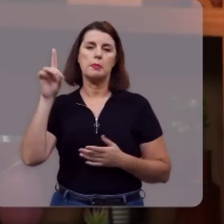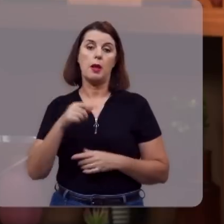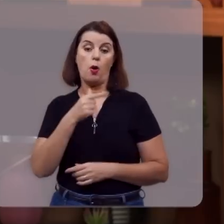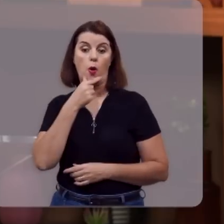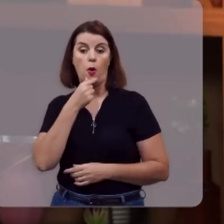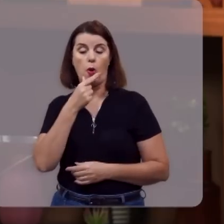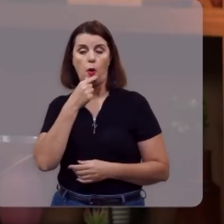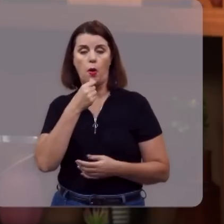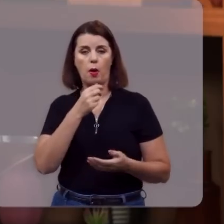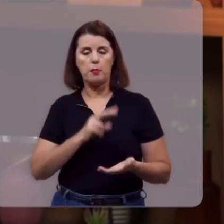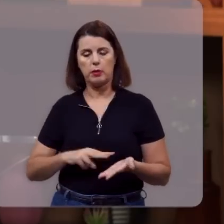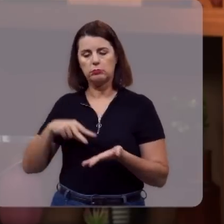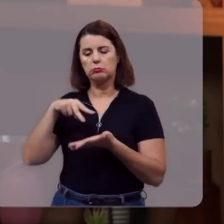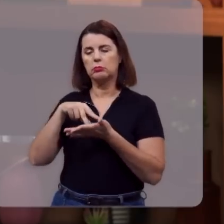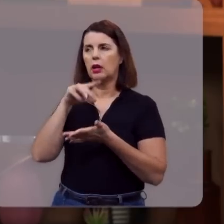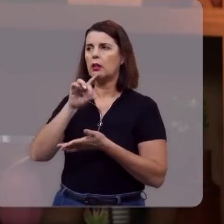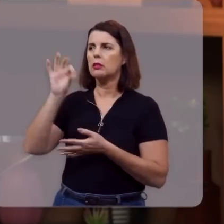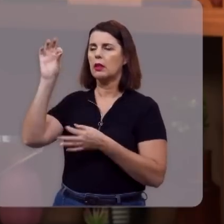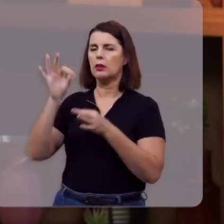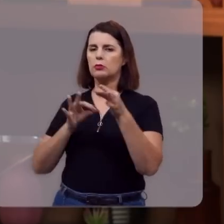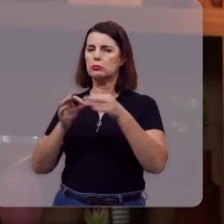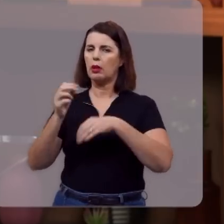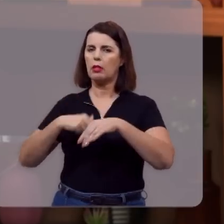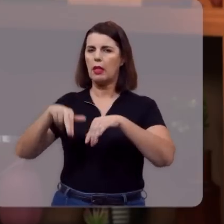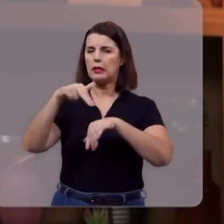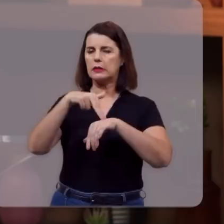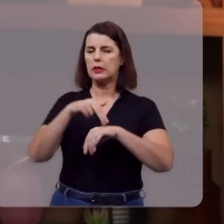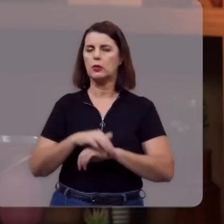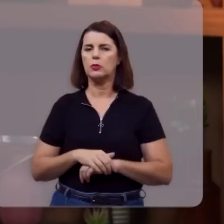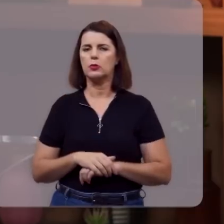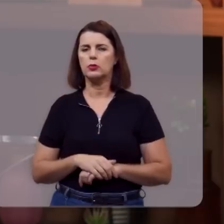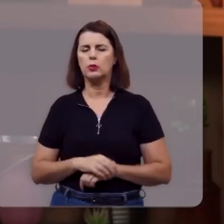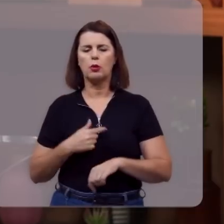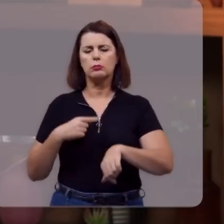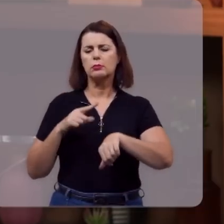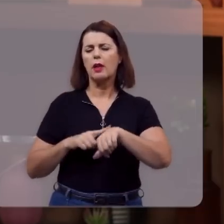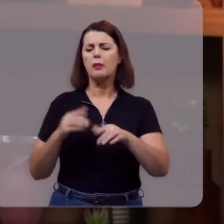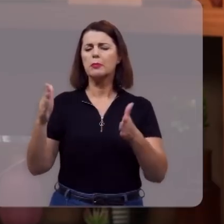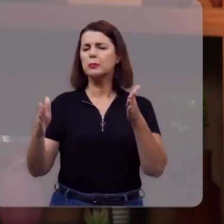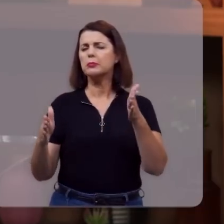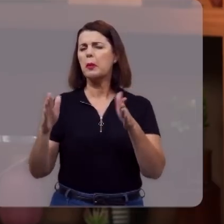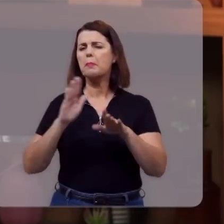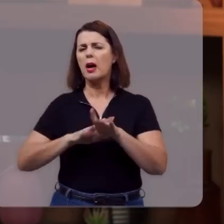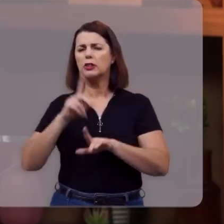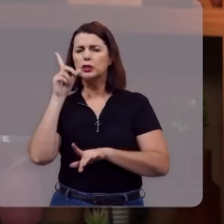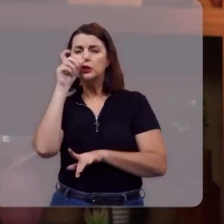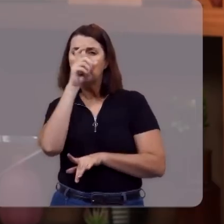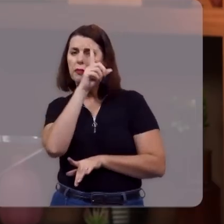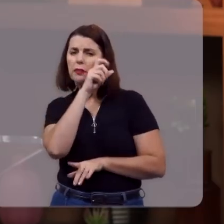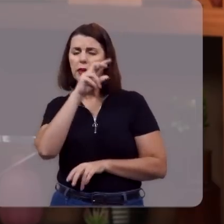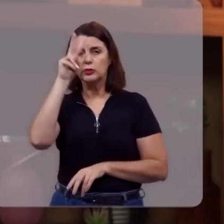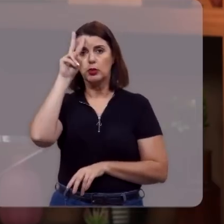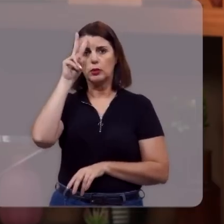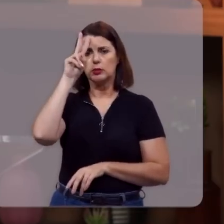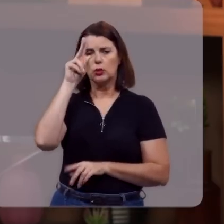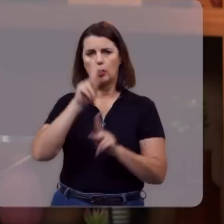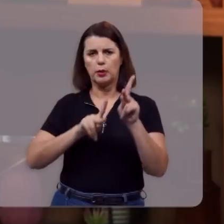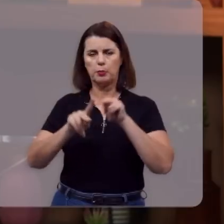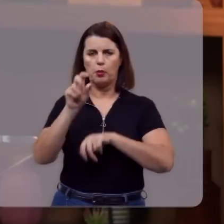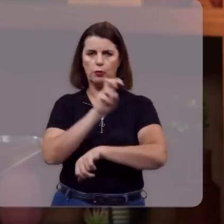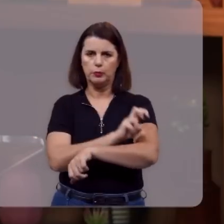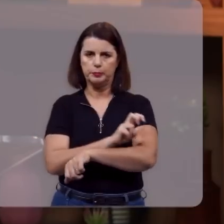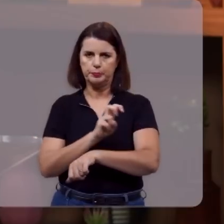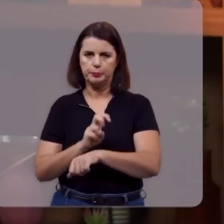Este homem foi levantado por Deus em sua nação num dos períodos mais sombrios da história do seu